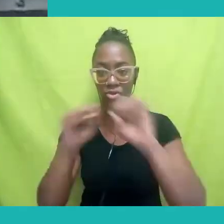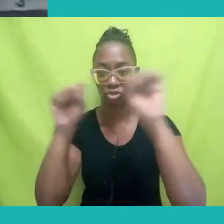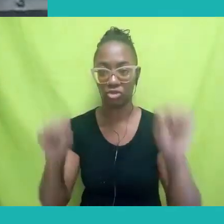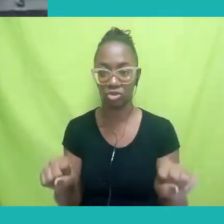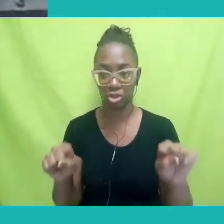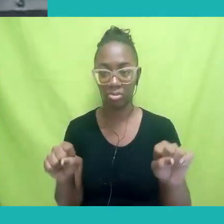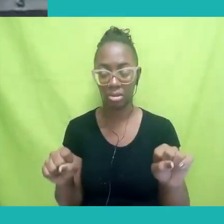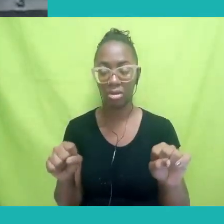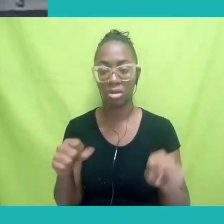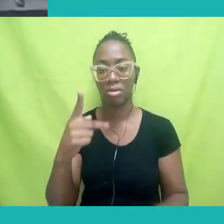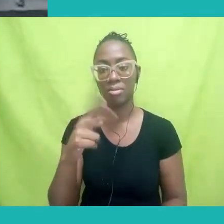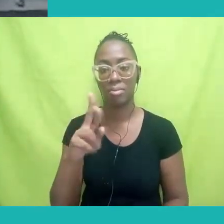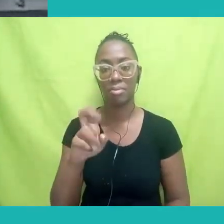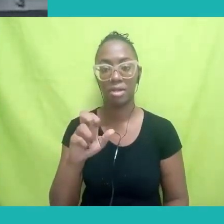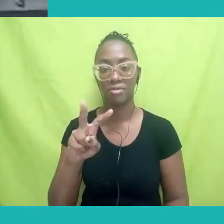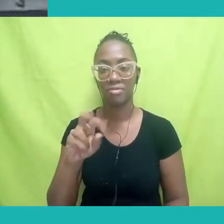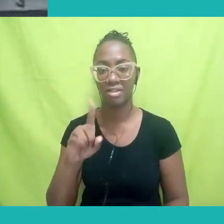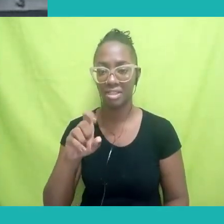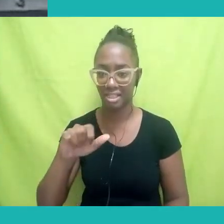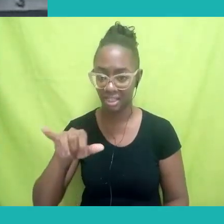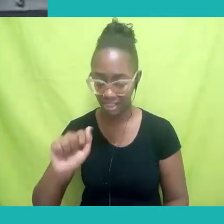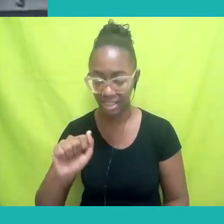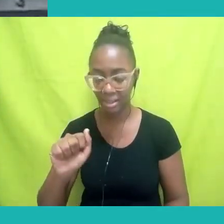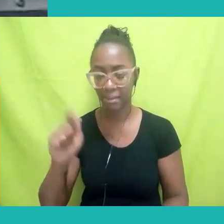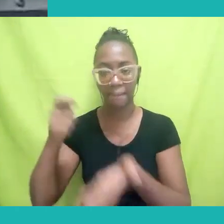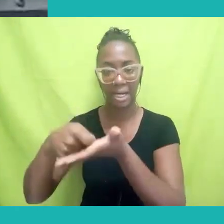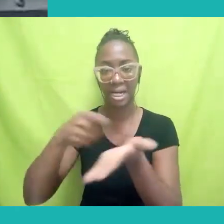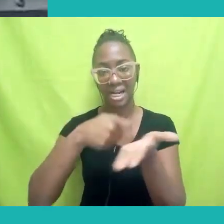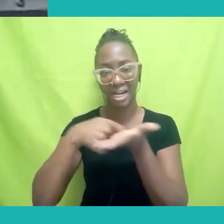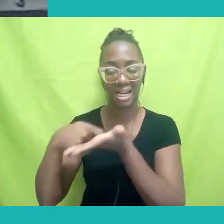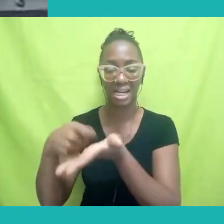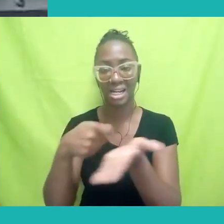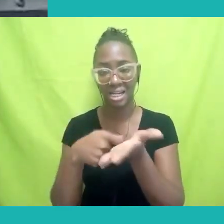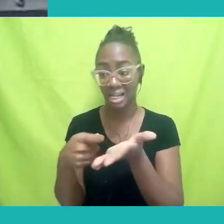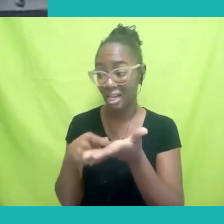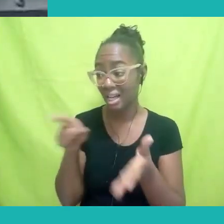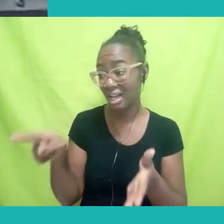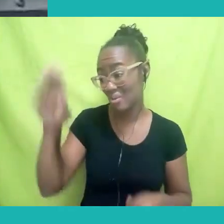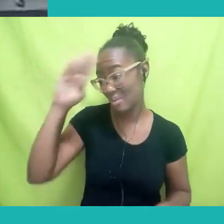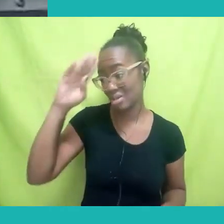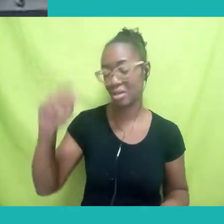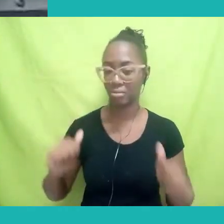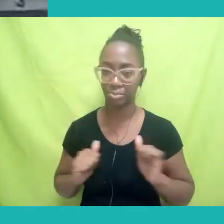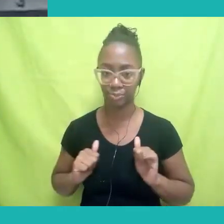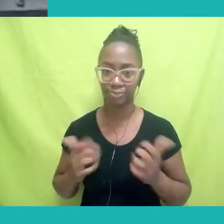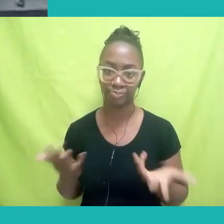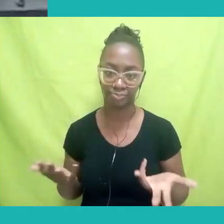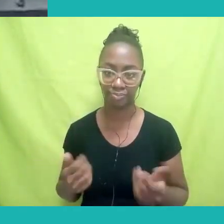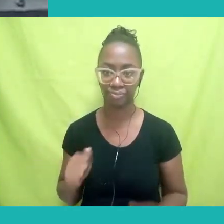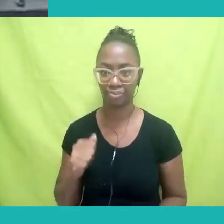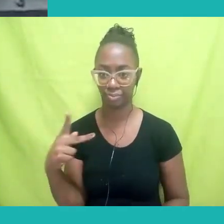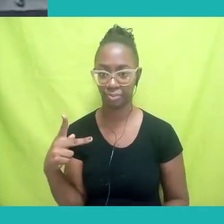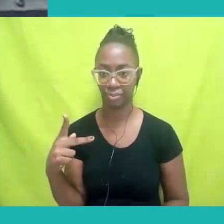previdenciário, em sentido estrito, arcando com a inatividade do próprio militar, como a gente viu.